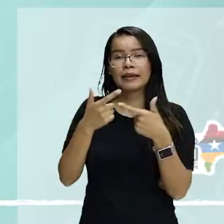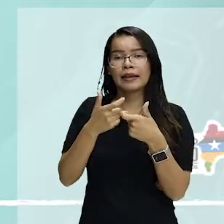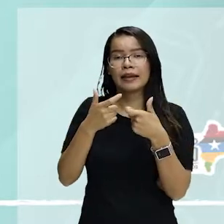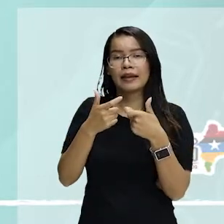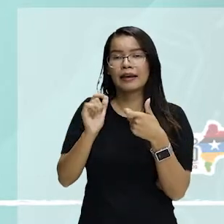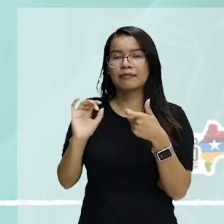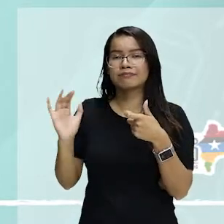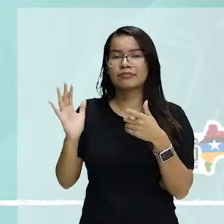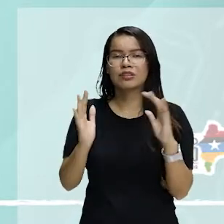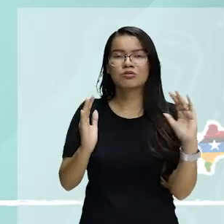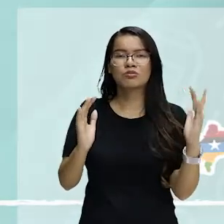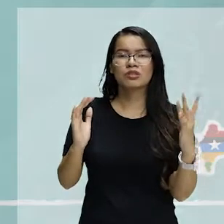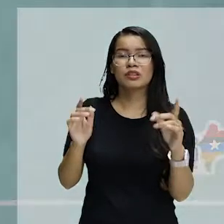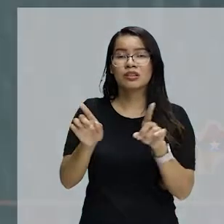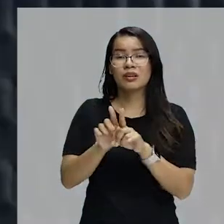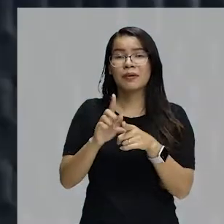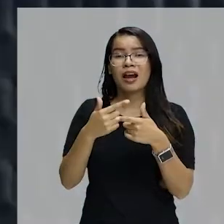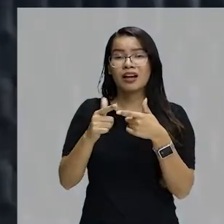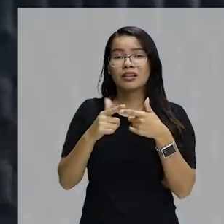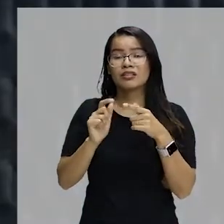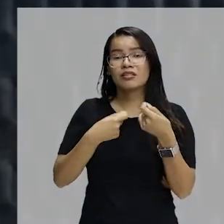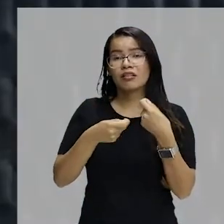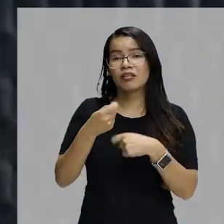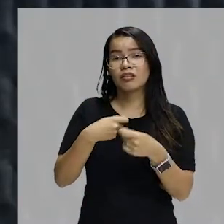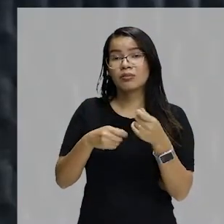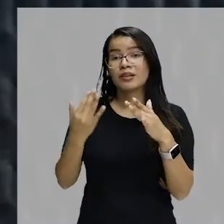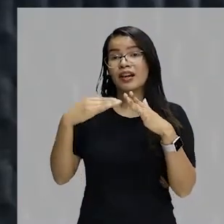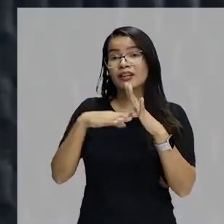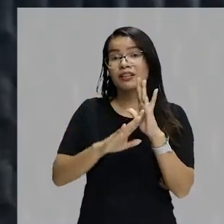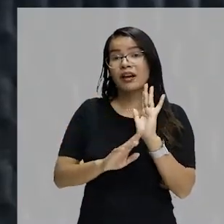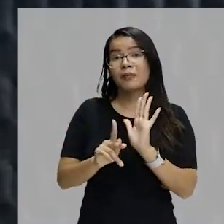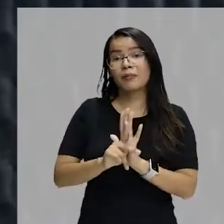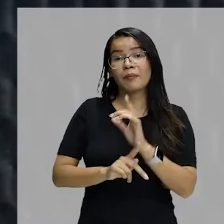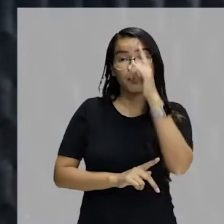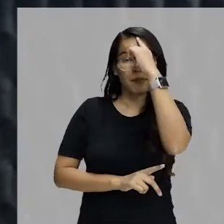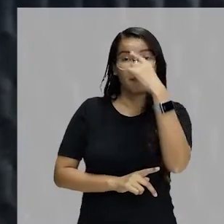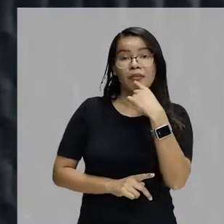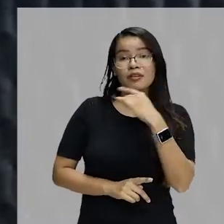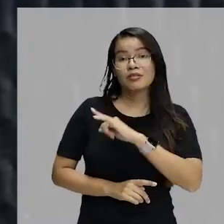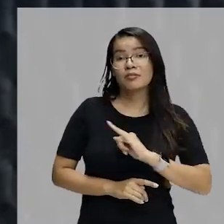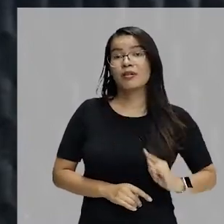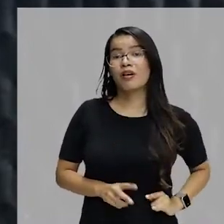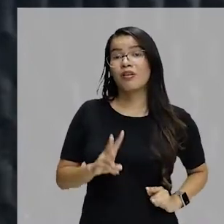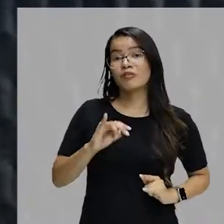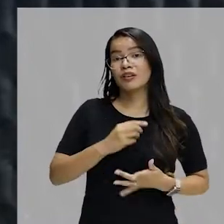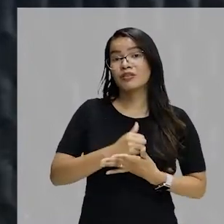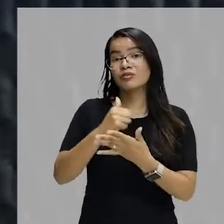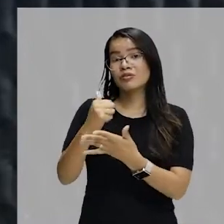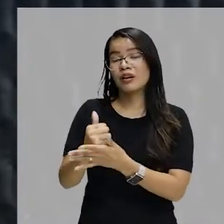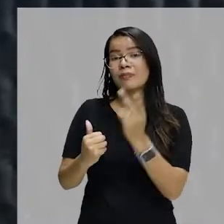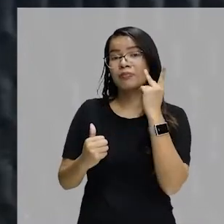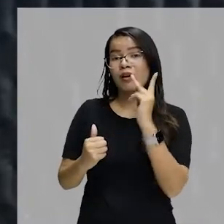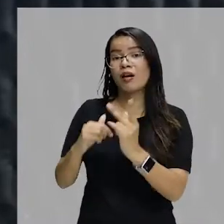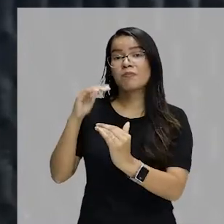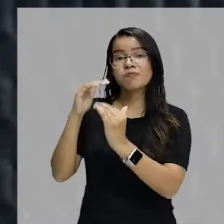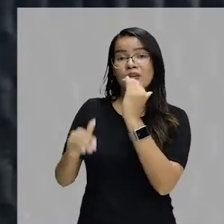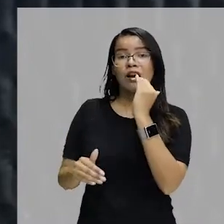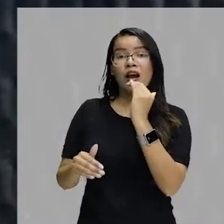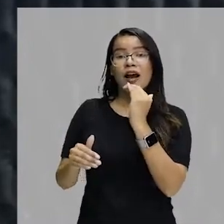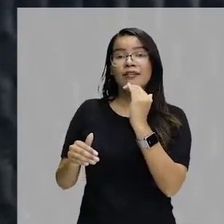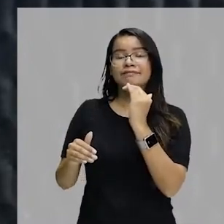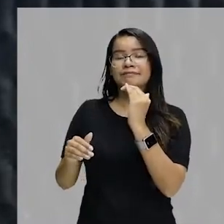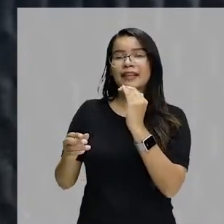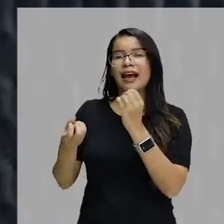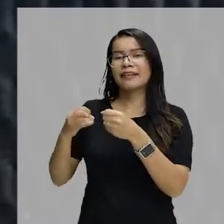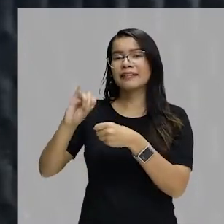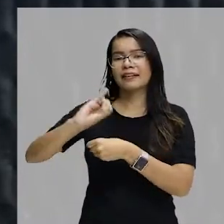aliado à crise econômica e até mesmo à própria imagem do imperador, vai acabar contribuindo para a abdicação de Dom Pedro. Observe